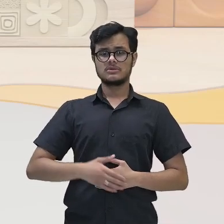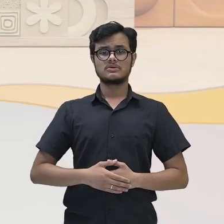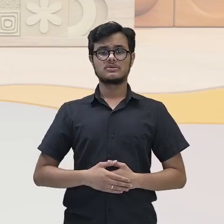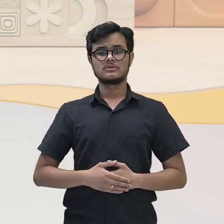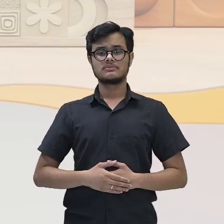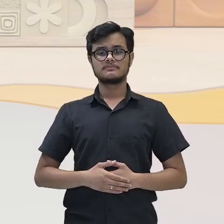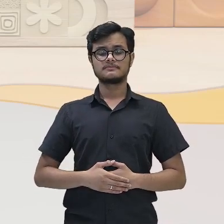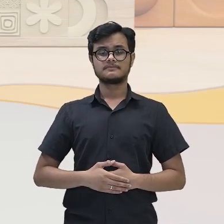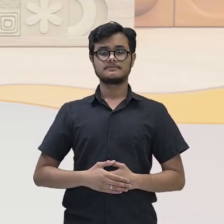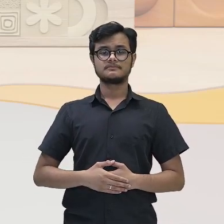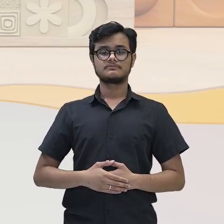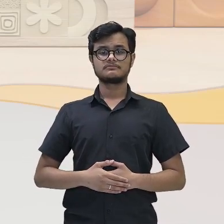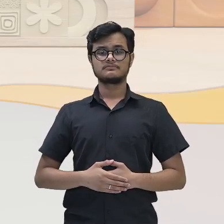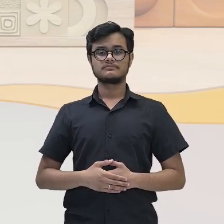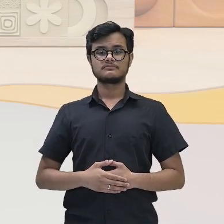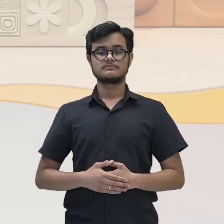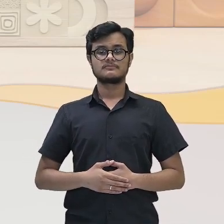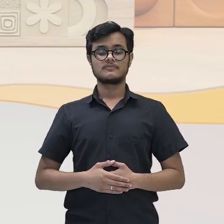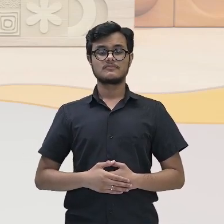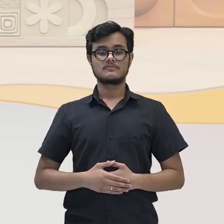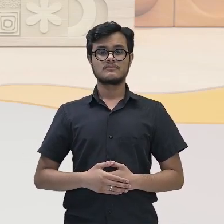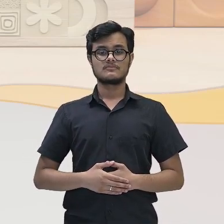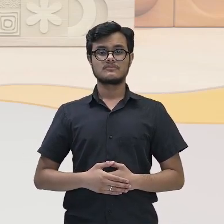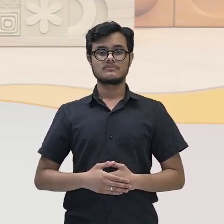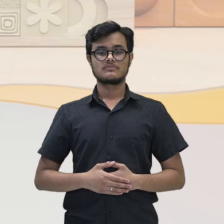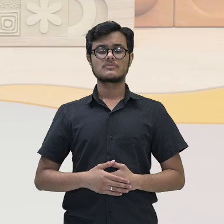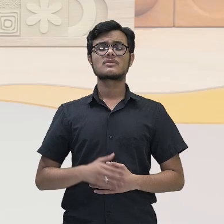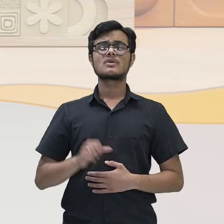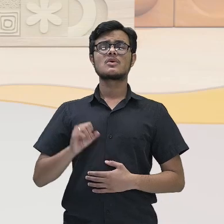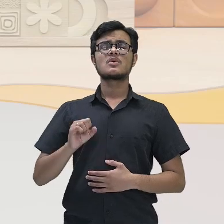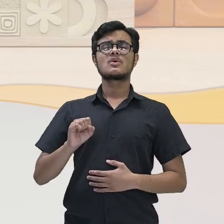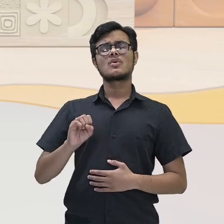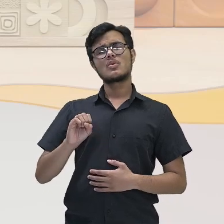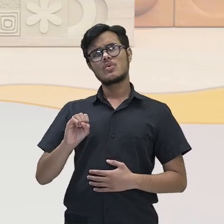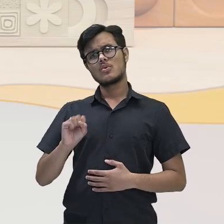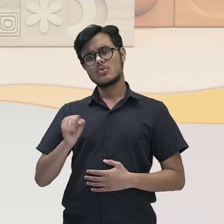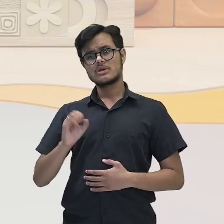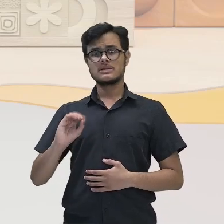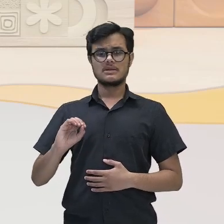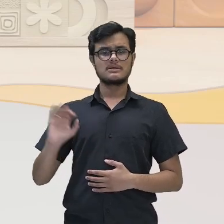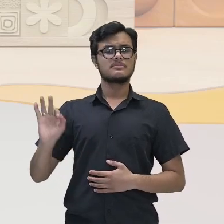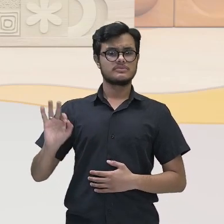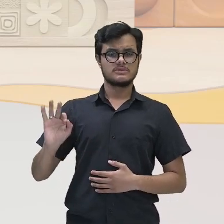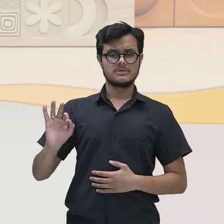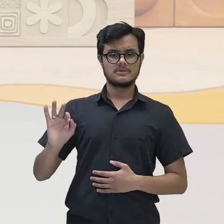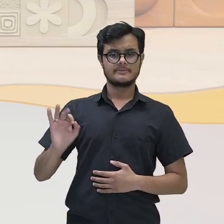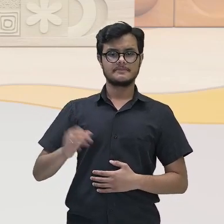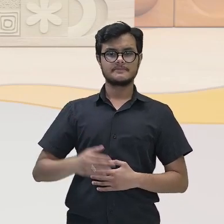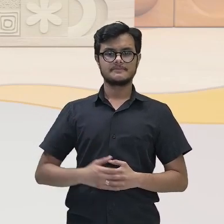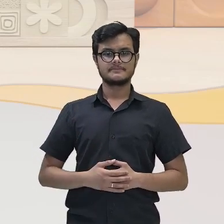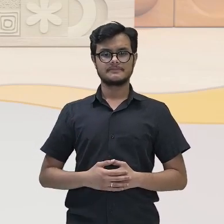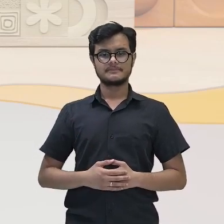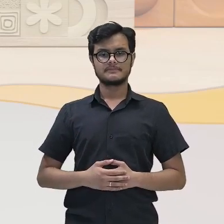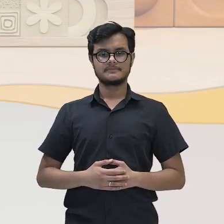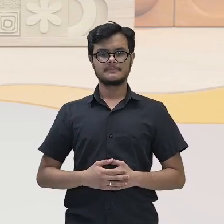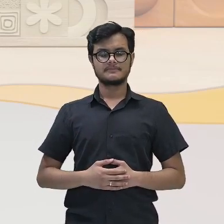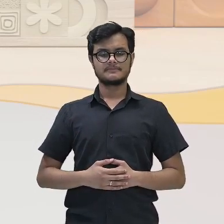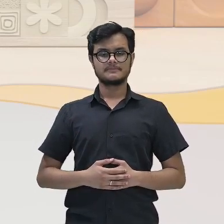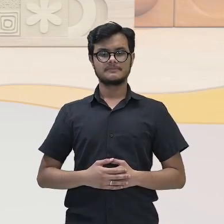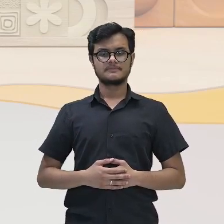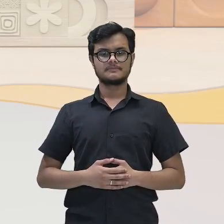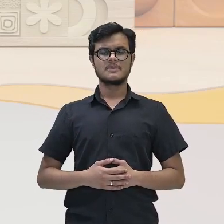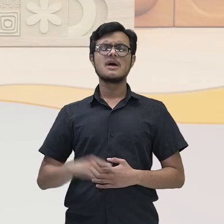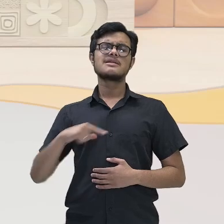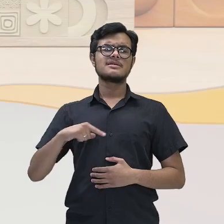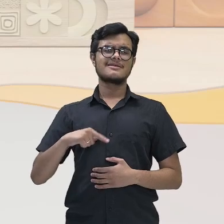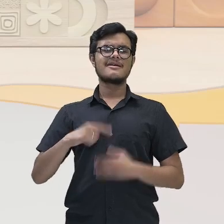um pouco menor, um pouco mais de 80%, como a gente pode observar aí na linha, né, que vai de 0 até